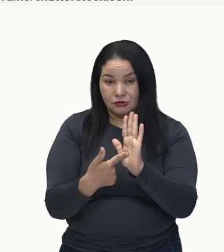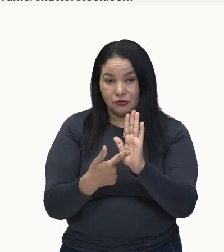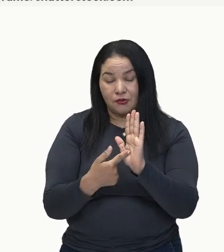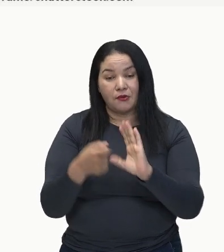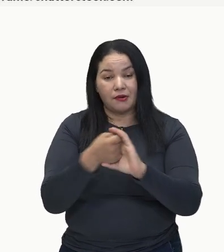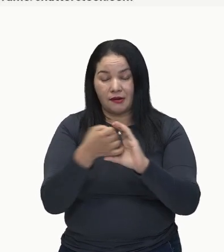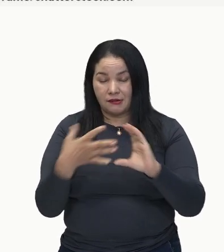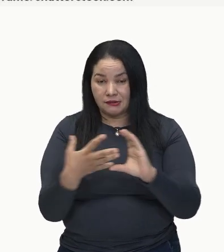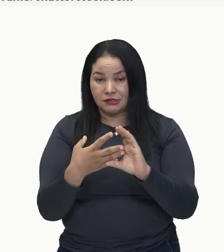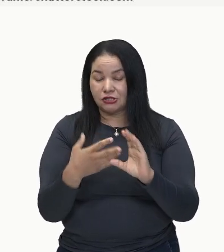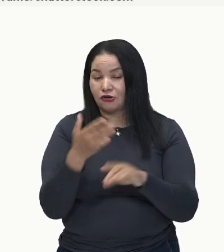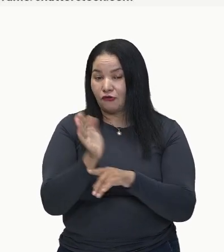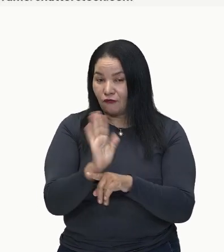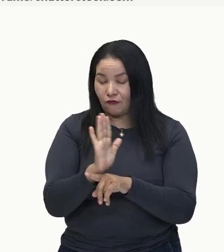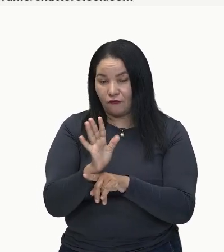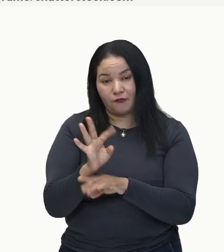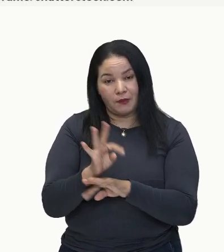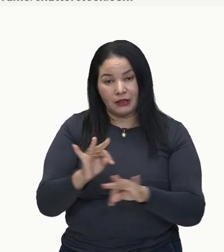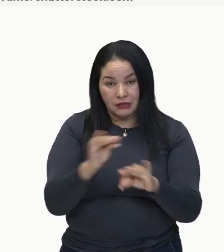filme, apresentou